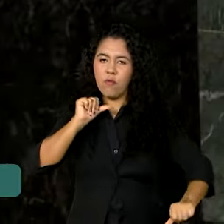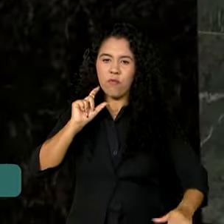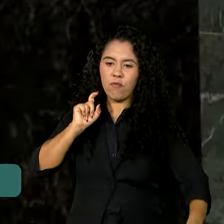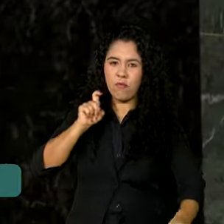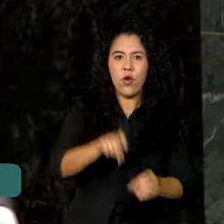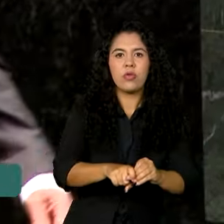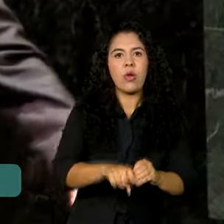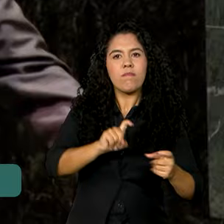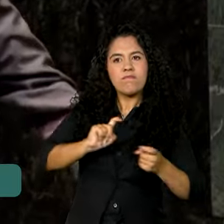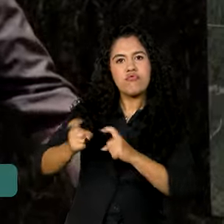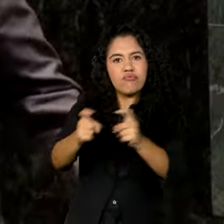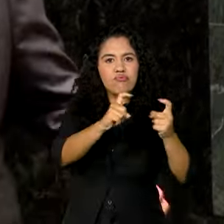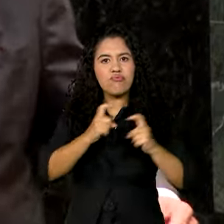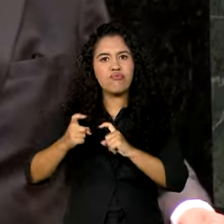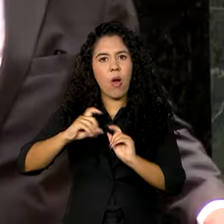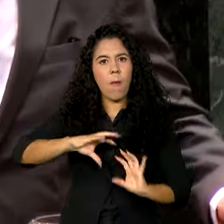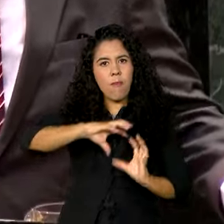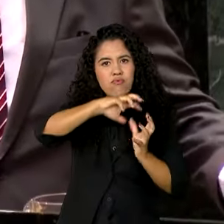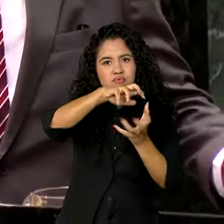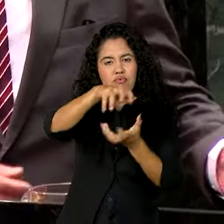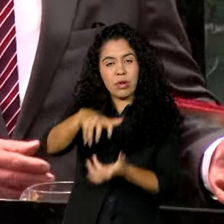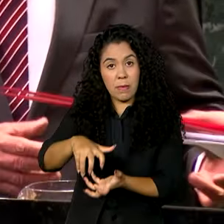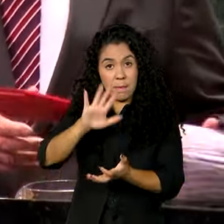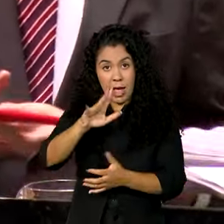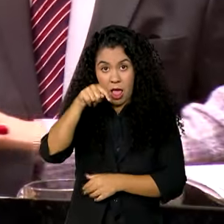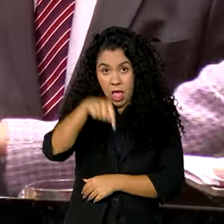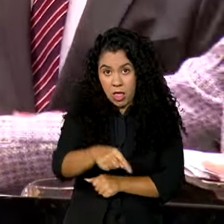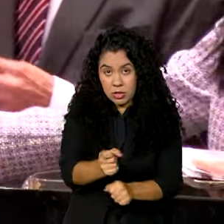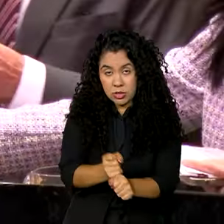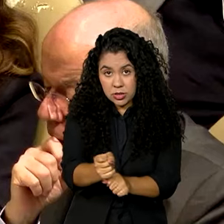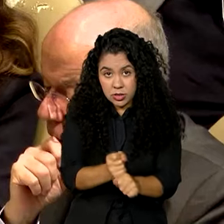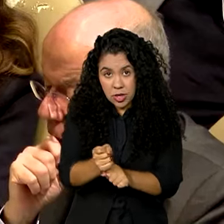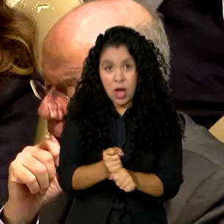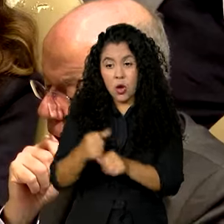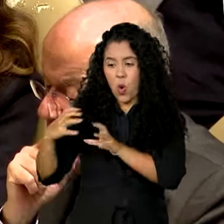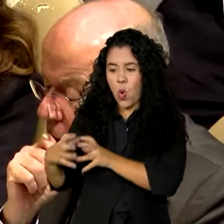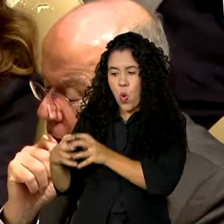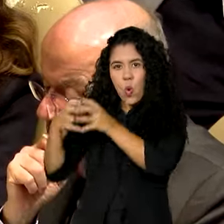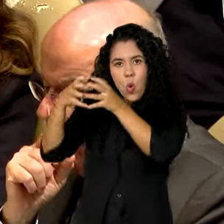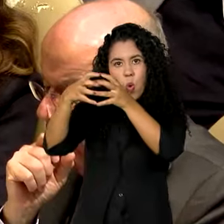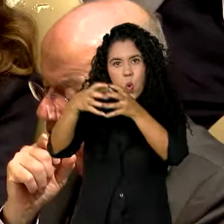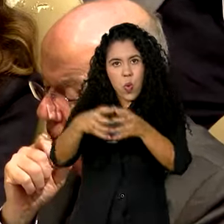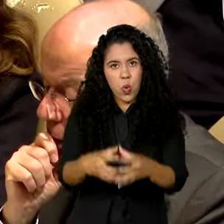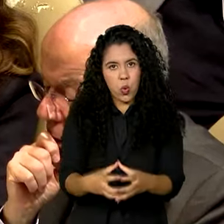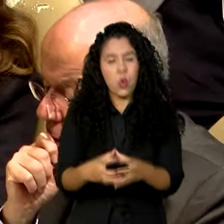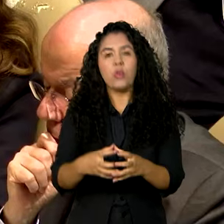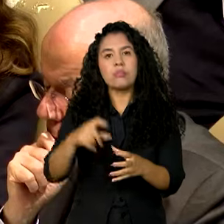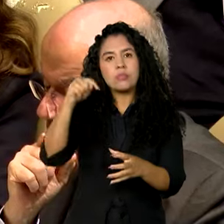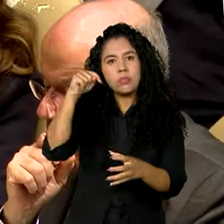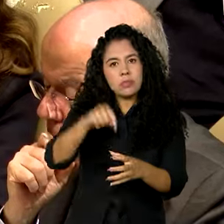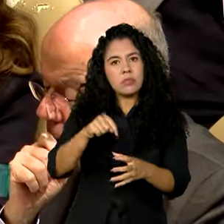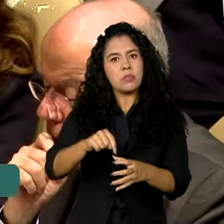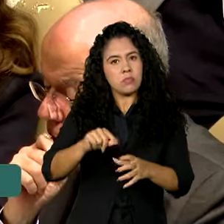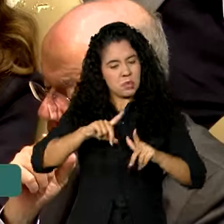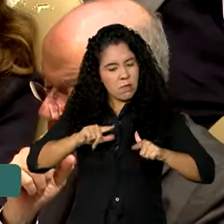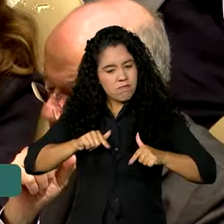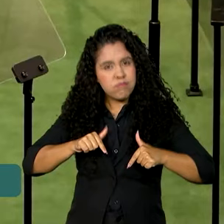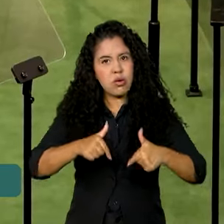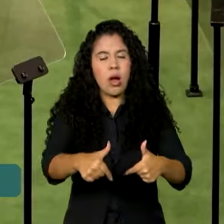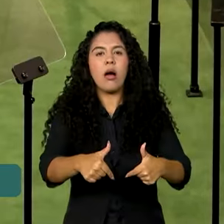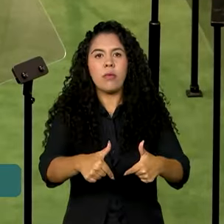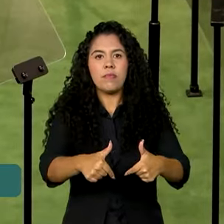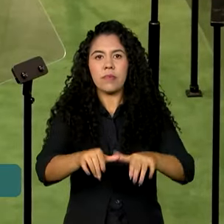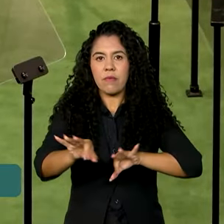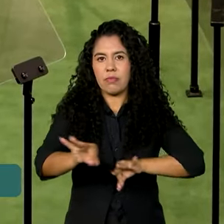global, neste ano, a comitiva brasileira chegou aos Estados Unidos com a força de quem preside o G20 e vai realizar